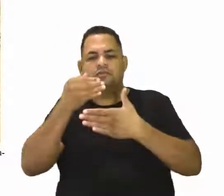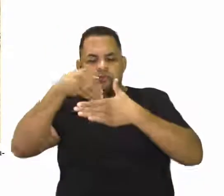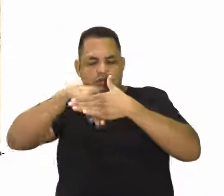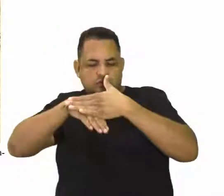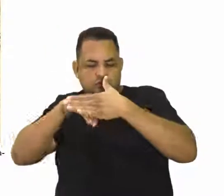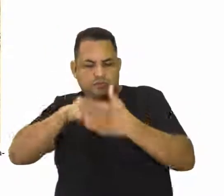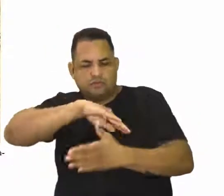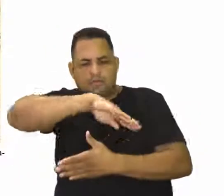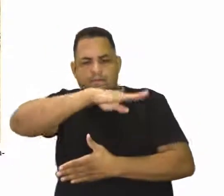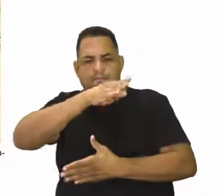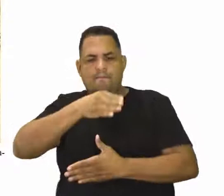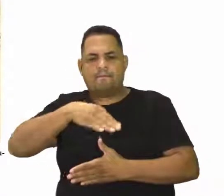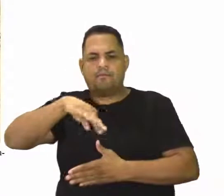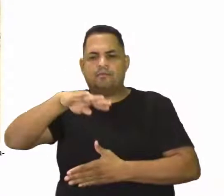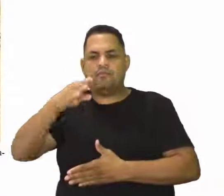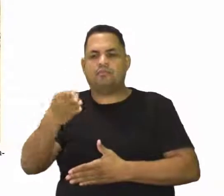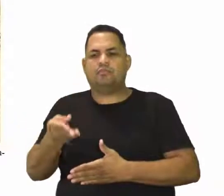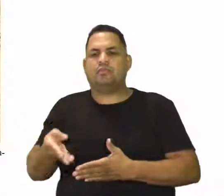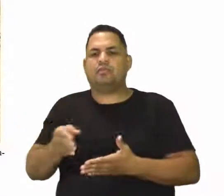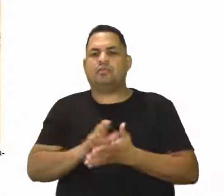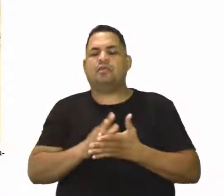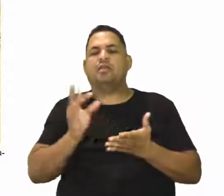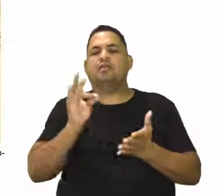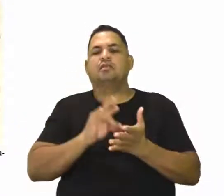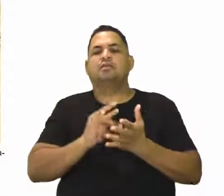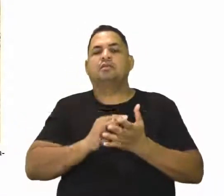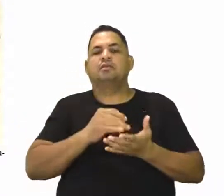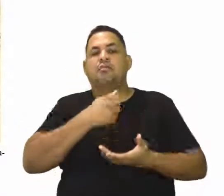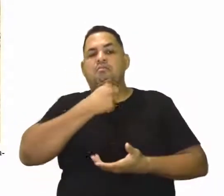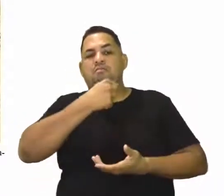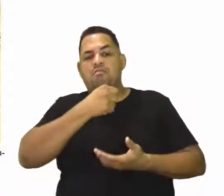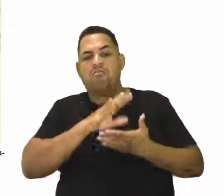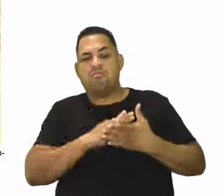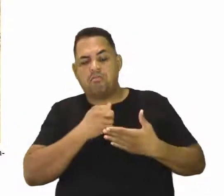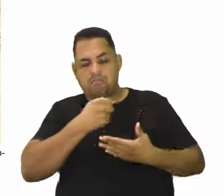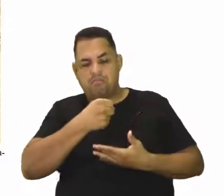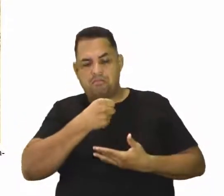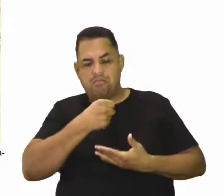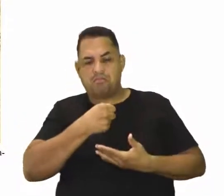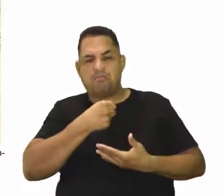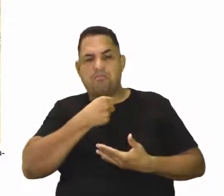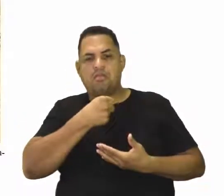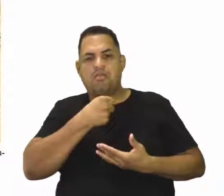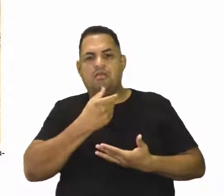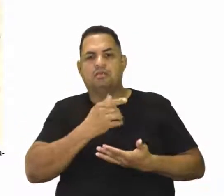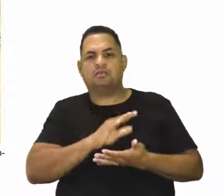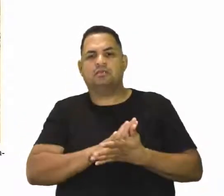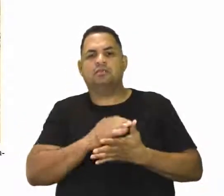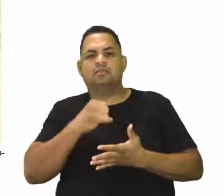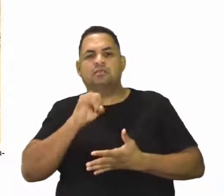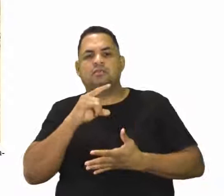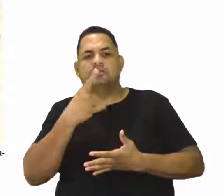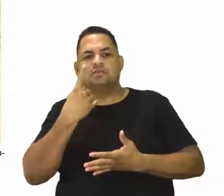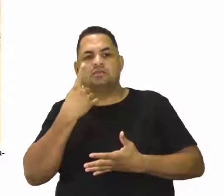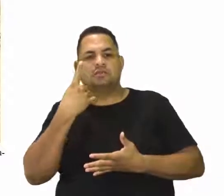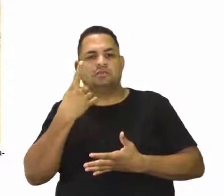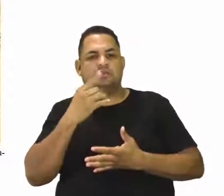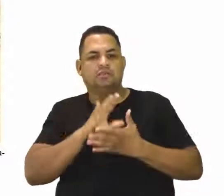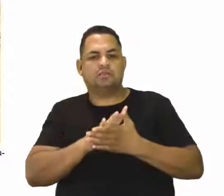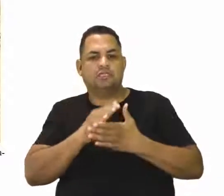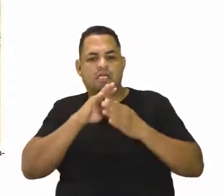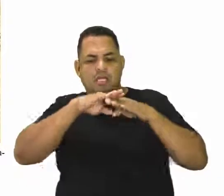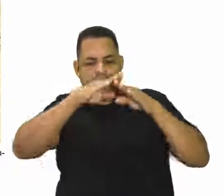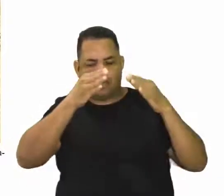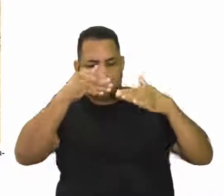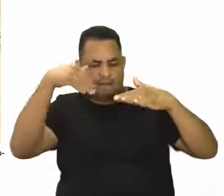o nas montanhas e até o fato dele dá uma entrevista E se ele dá uma entrevista da